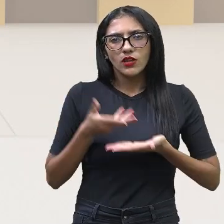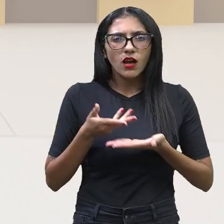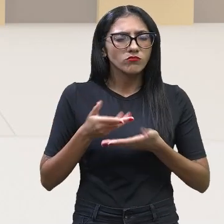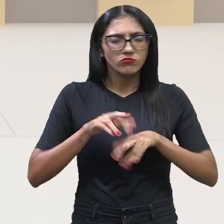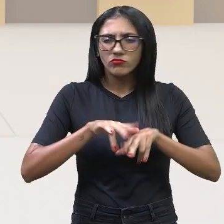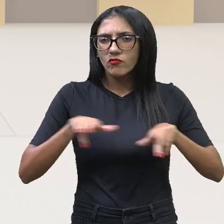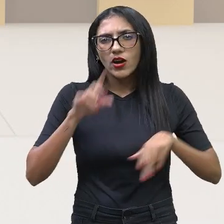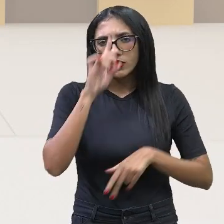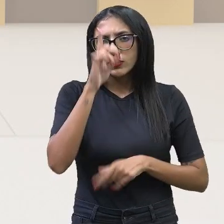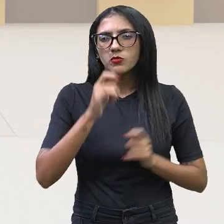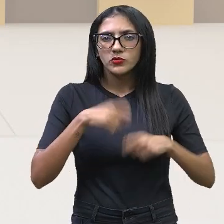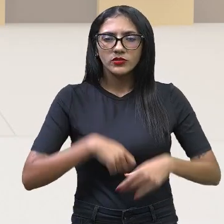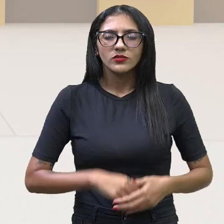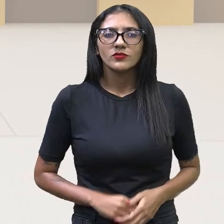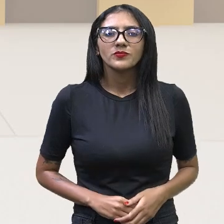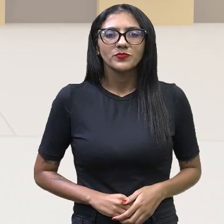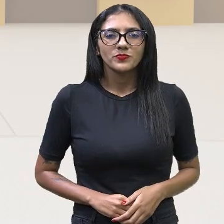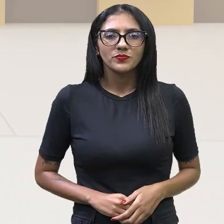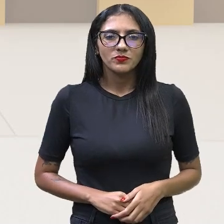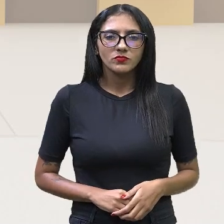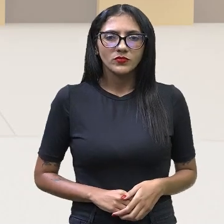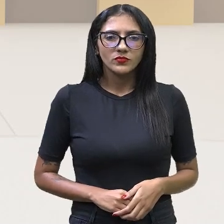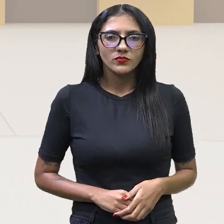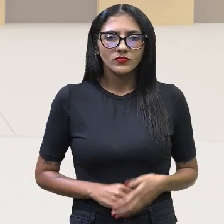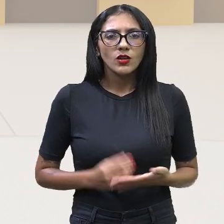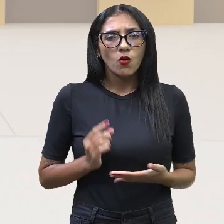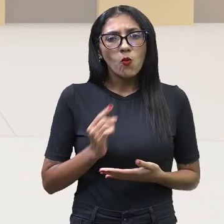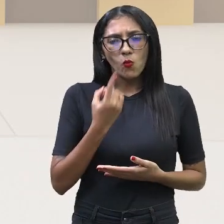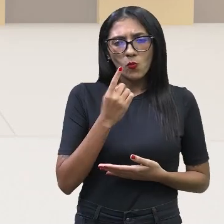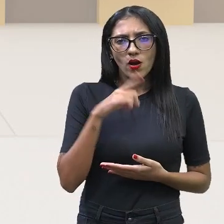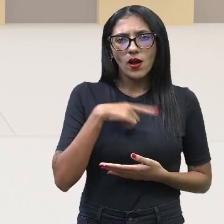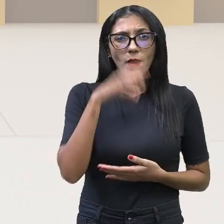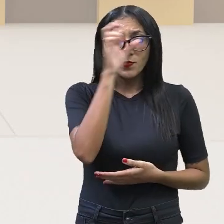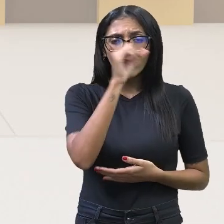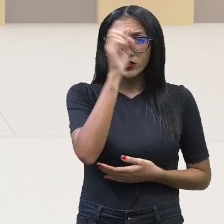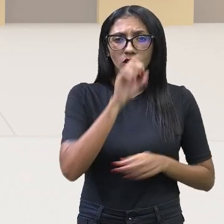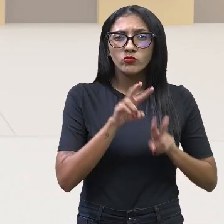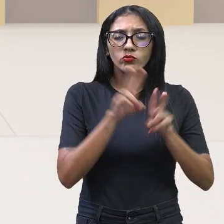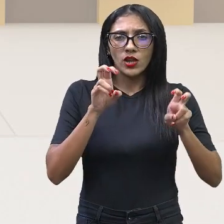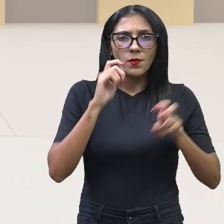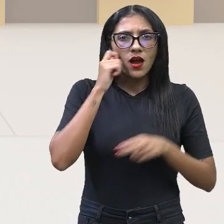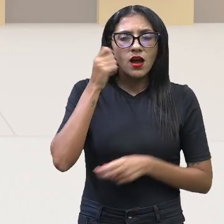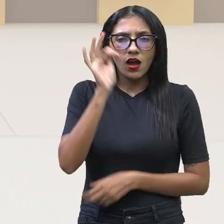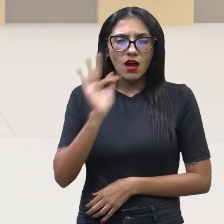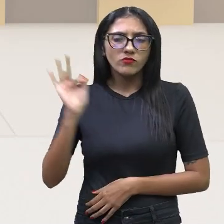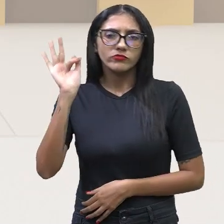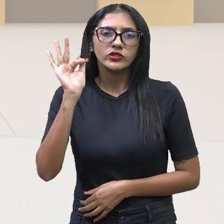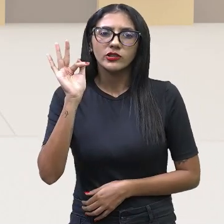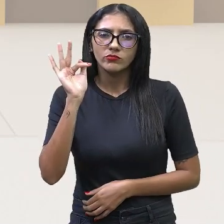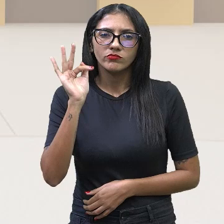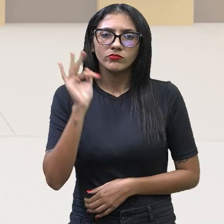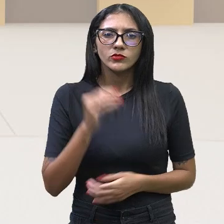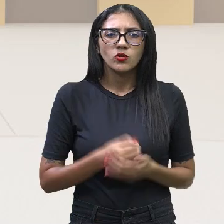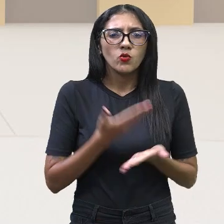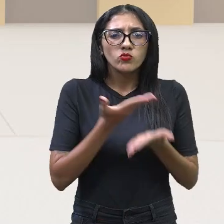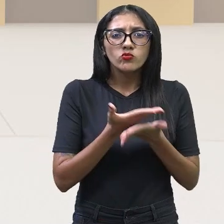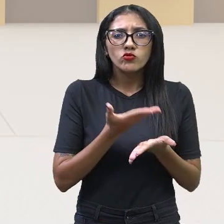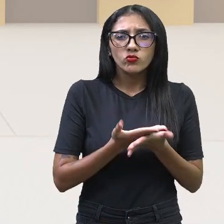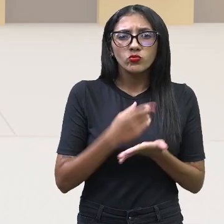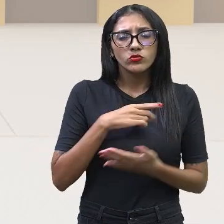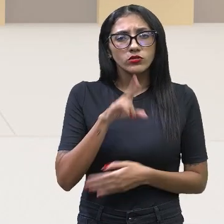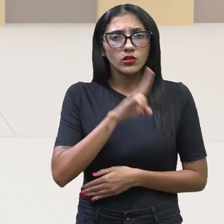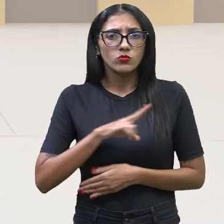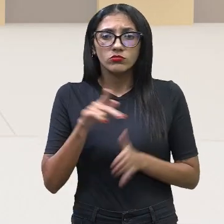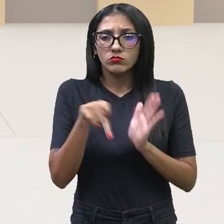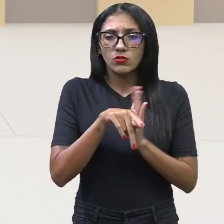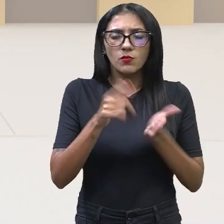mais, ok? Uma coisa é aprender sobre a África e os povos indígenas, numa aula expositiva com o uso de um